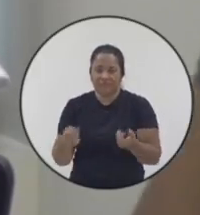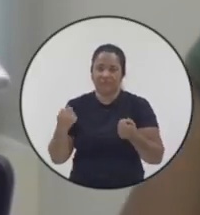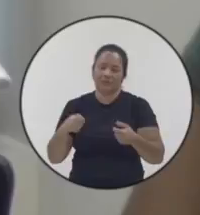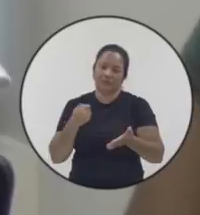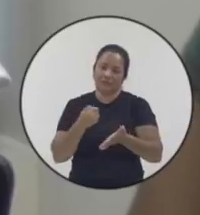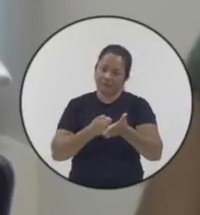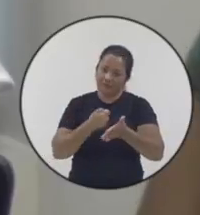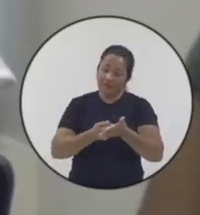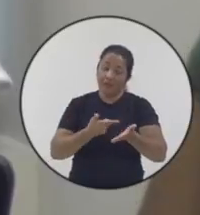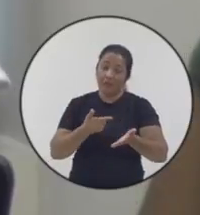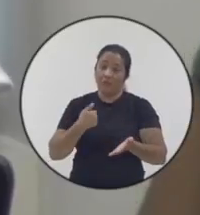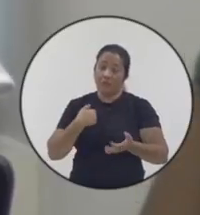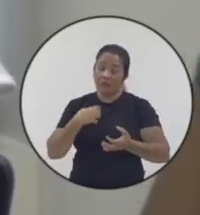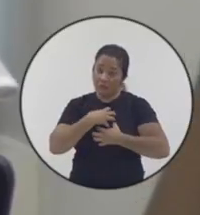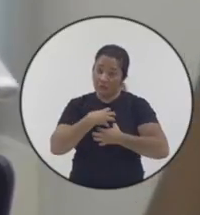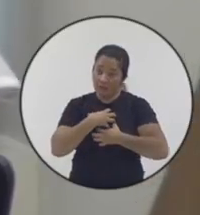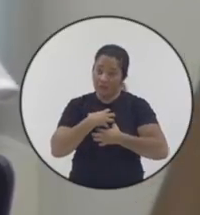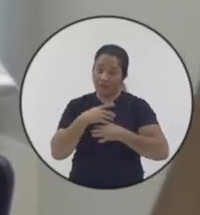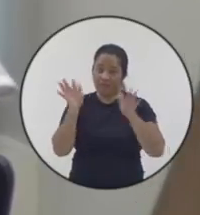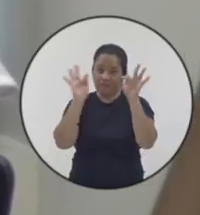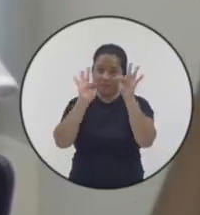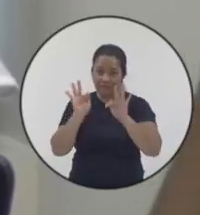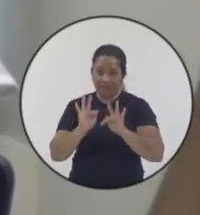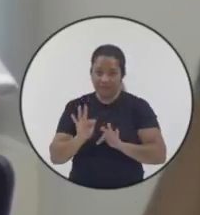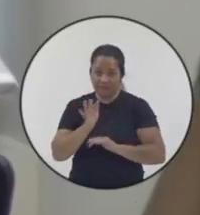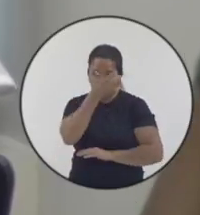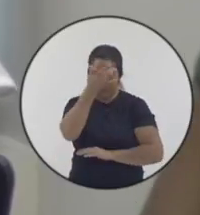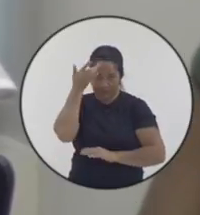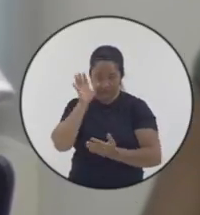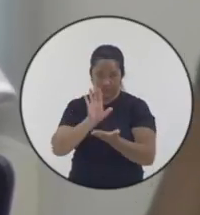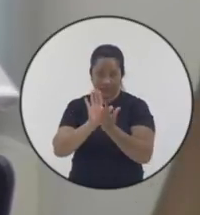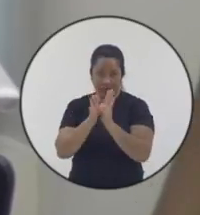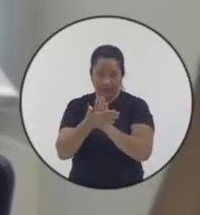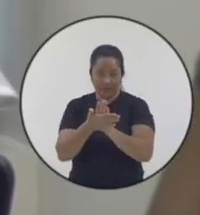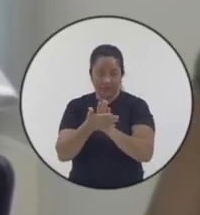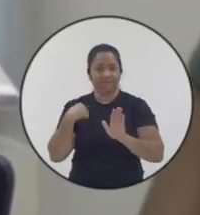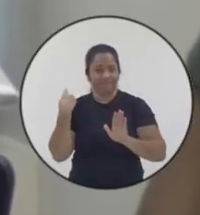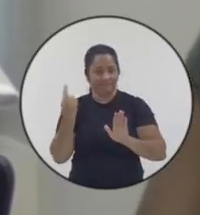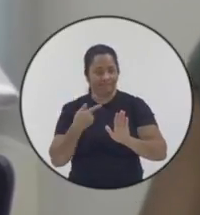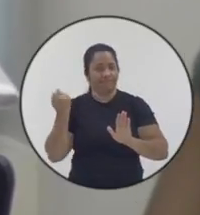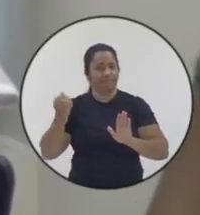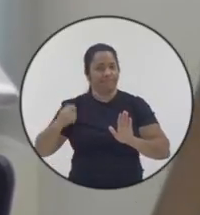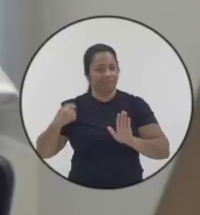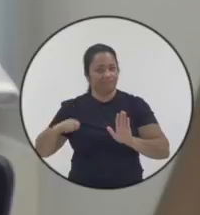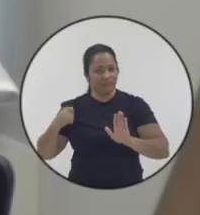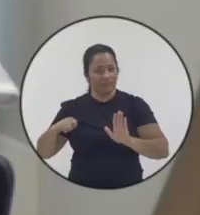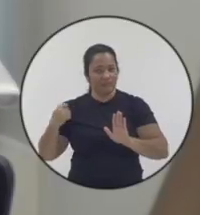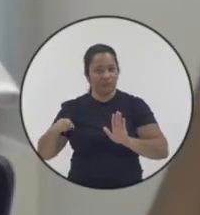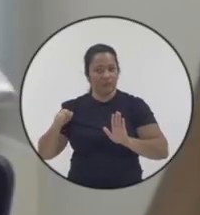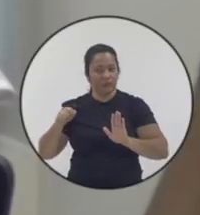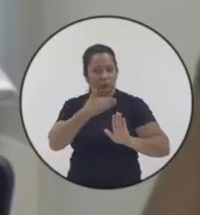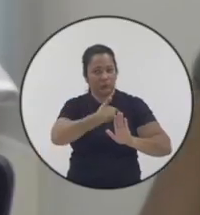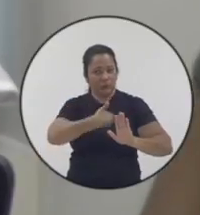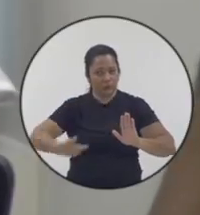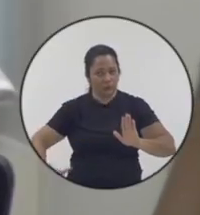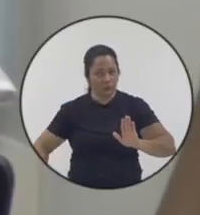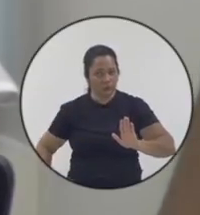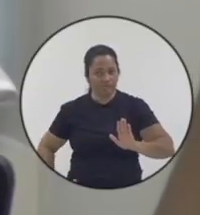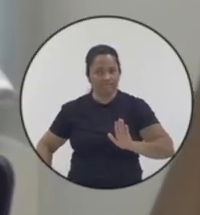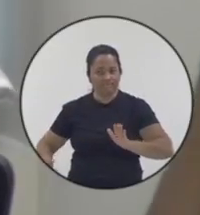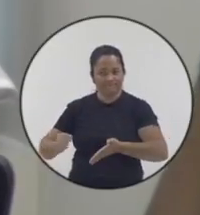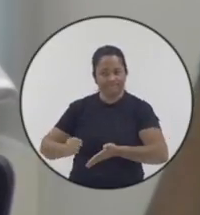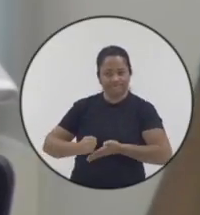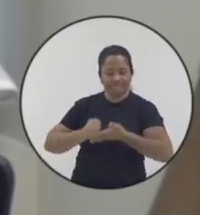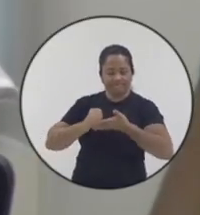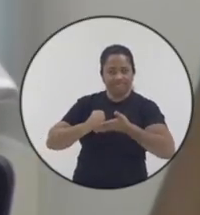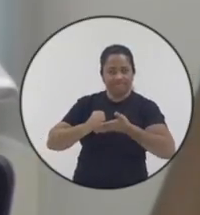efetivamente felizes, como a Adriana falou, e sermos pessoas trans, ainda precisamos da chancela do Estado, nem que seja através da opinião